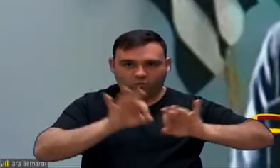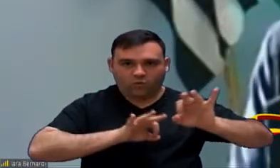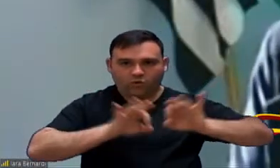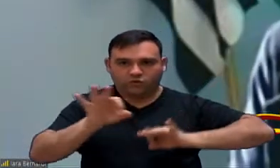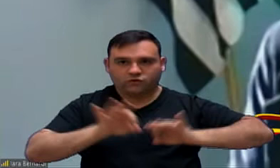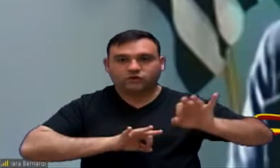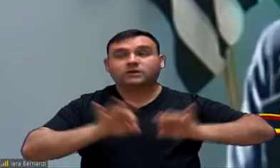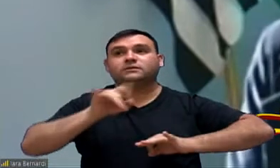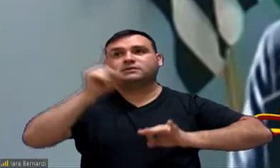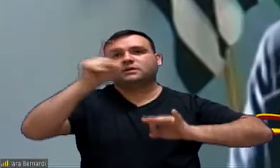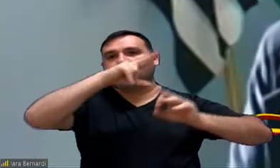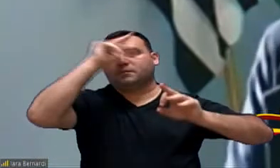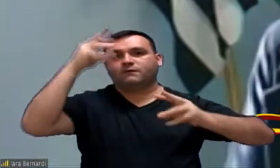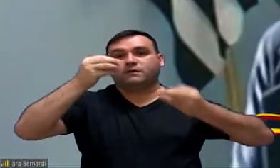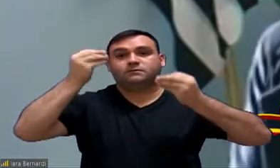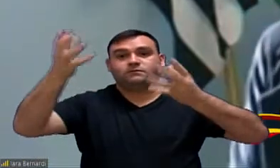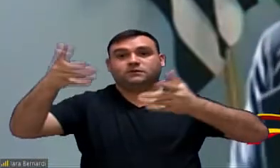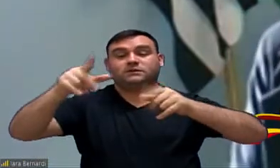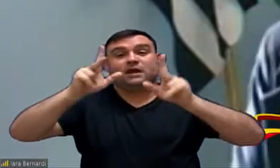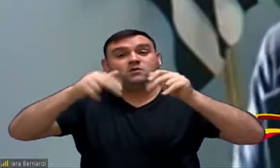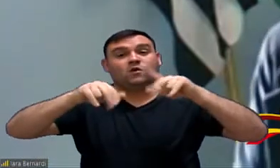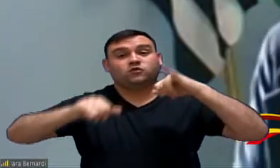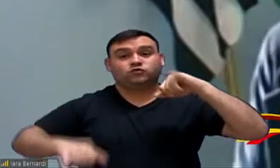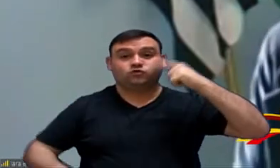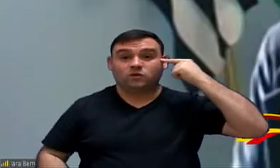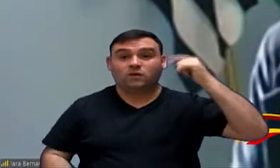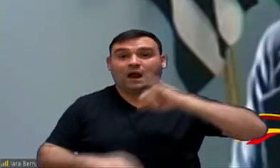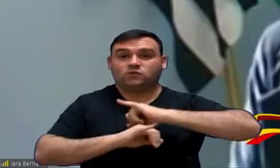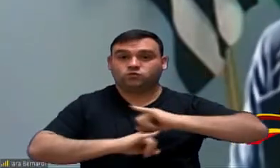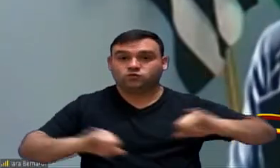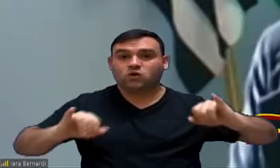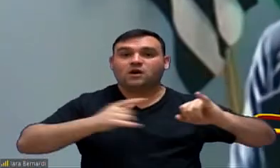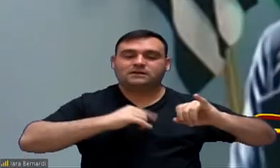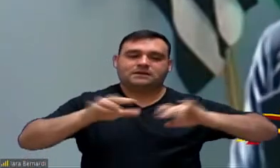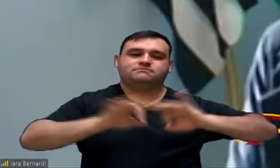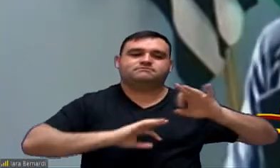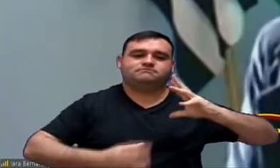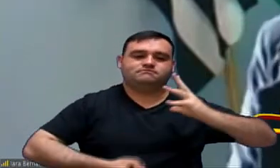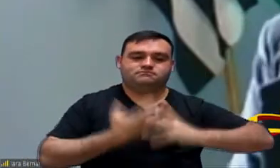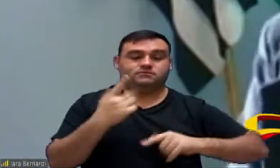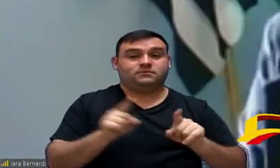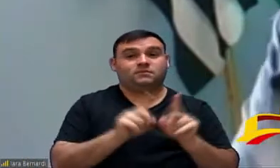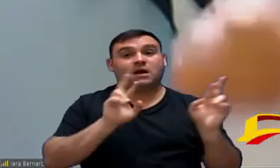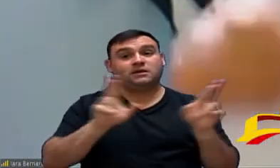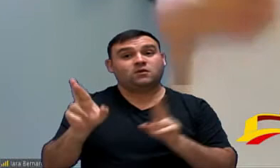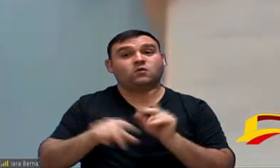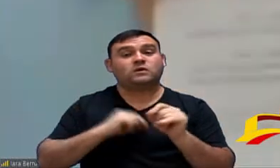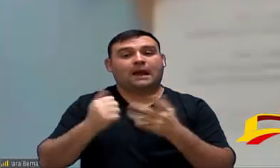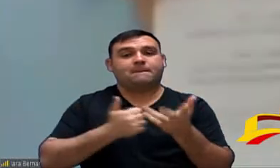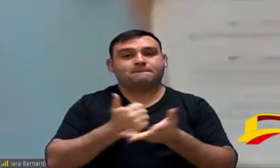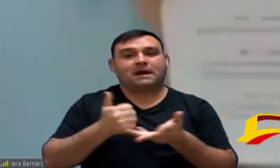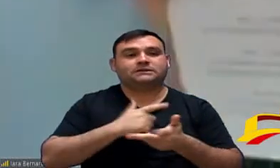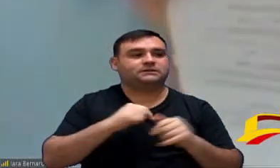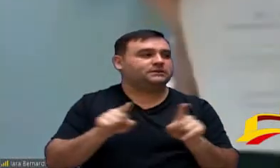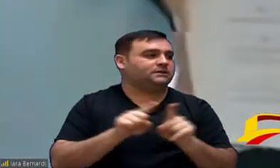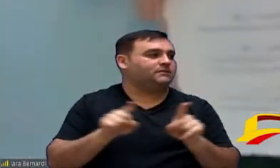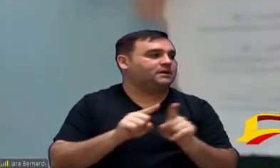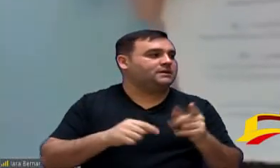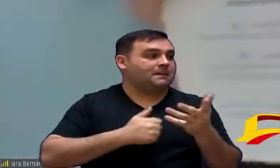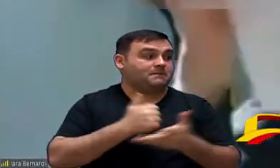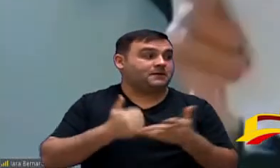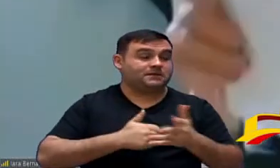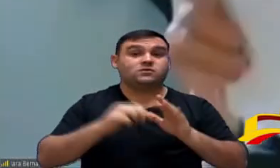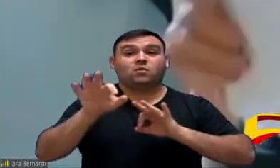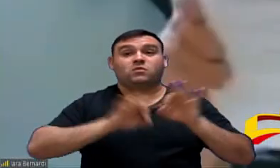ao executivo, que disse, como o vereador Donizete anunciou, está elaborando e espero que seja baseado, inclusive, que isso aqui seja baseado